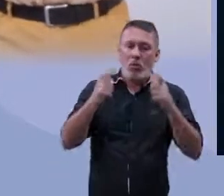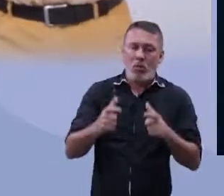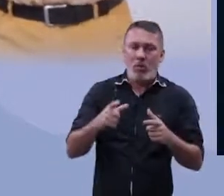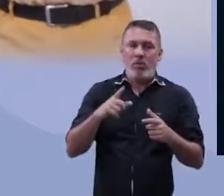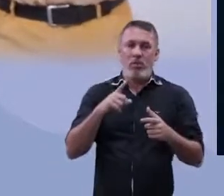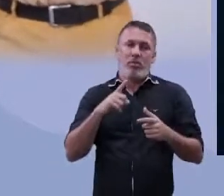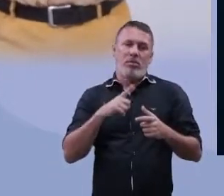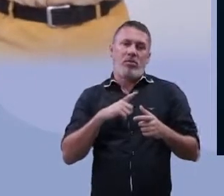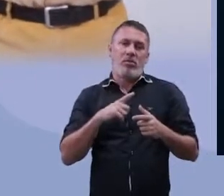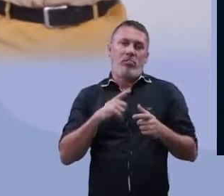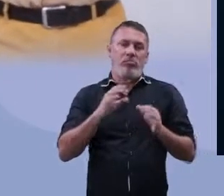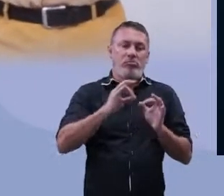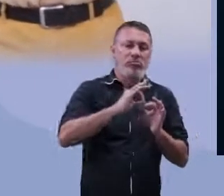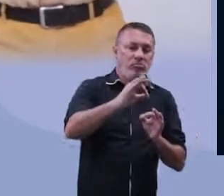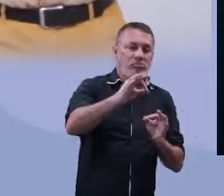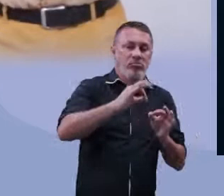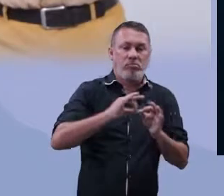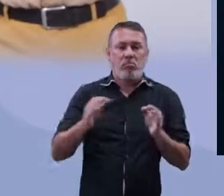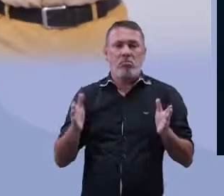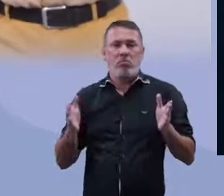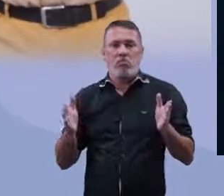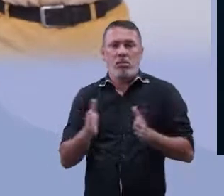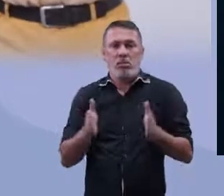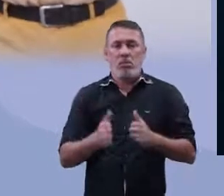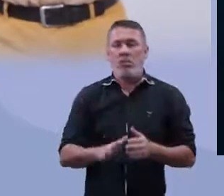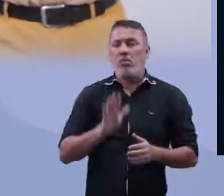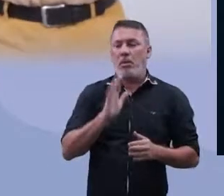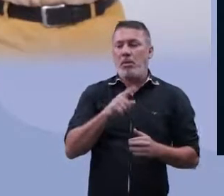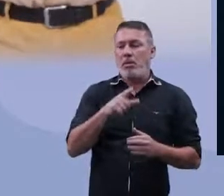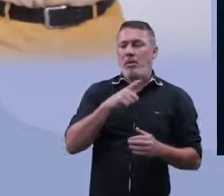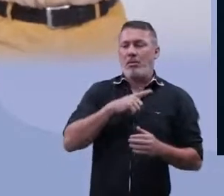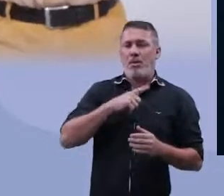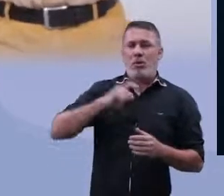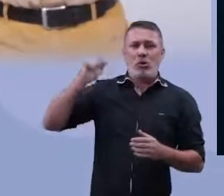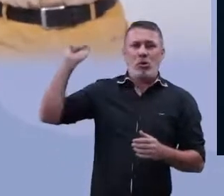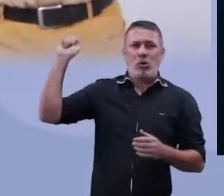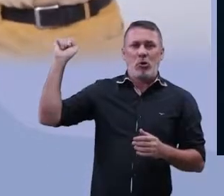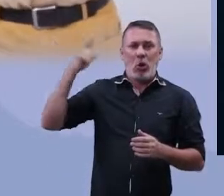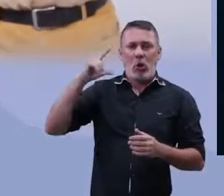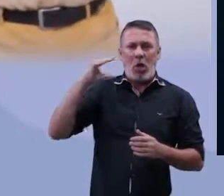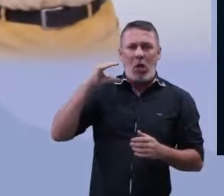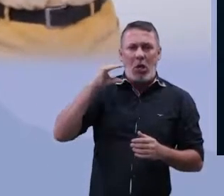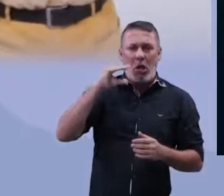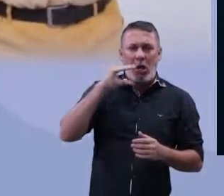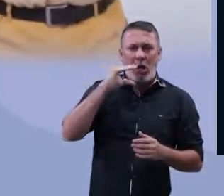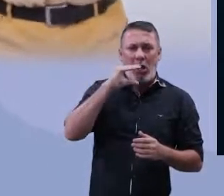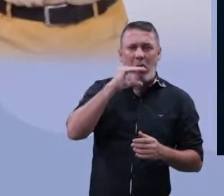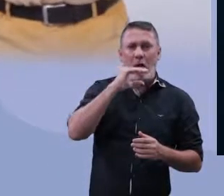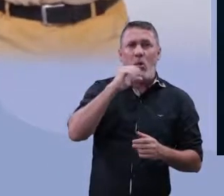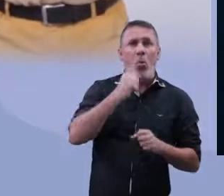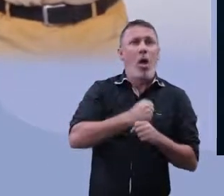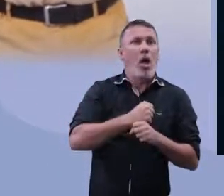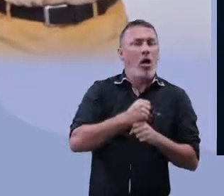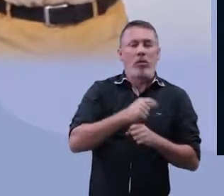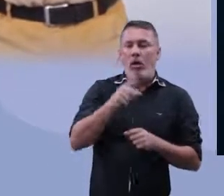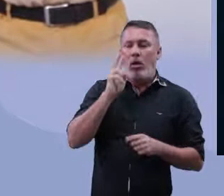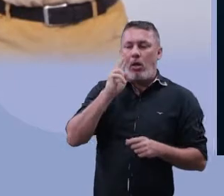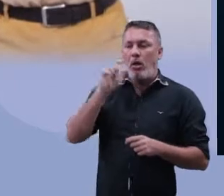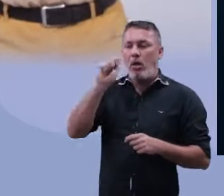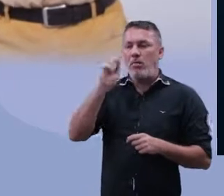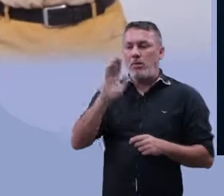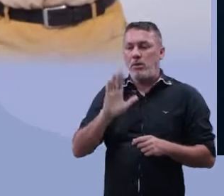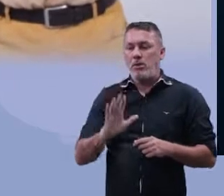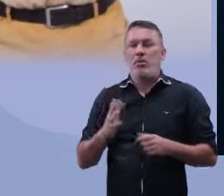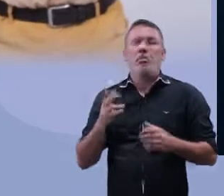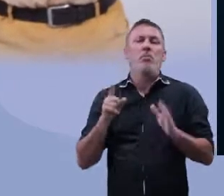de pequena extensão territorial, mas com incidência solar alta o ano todo. E aí você vai no gabaritozinho, que